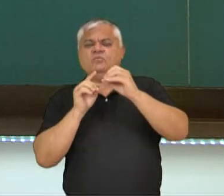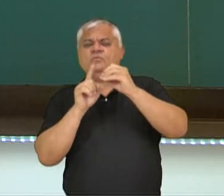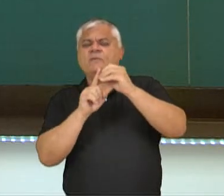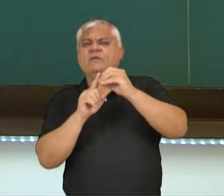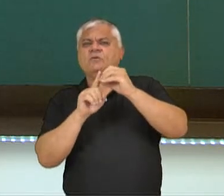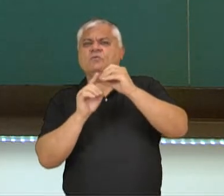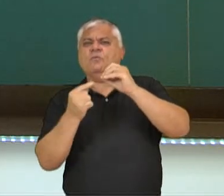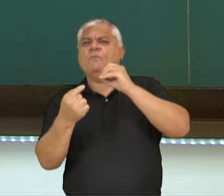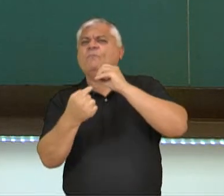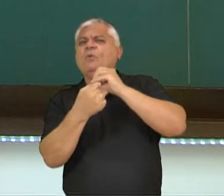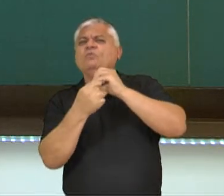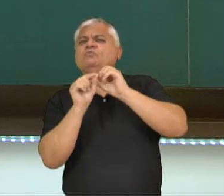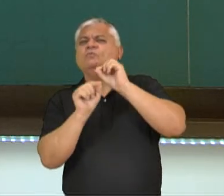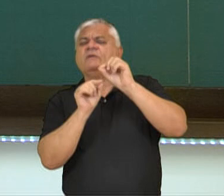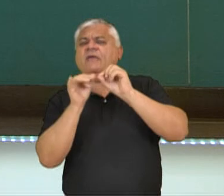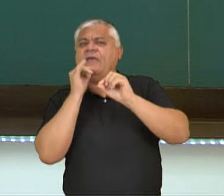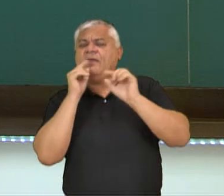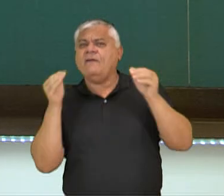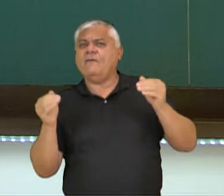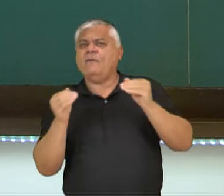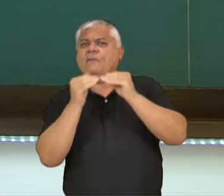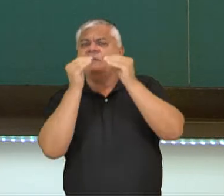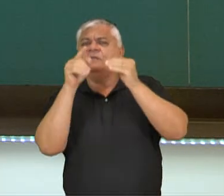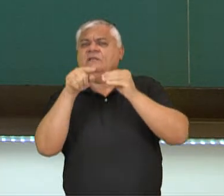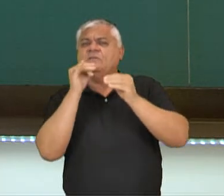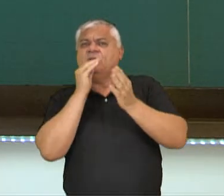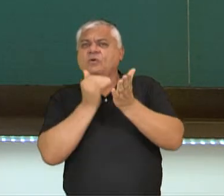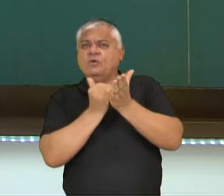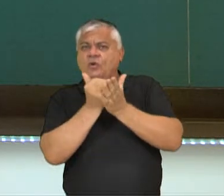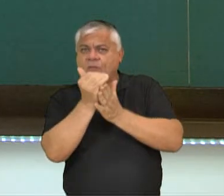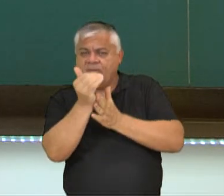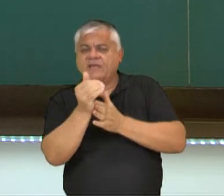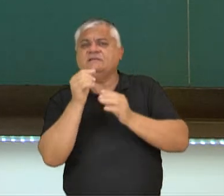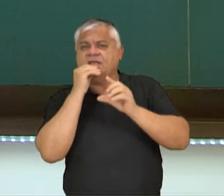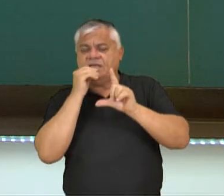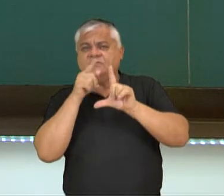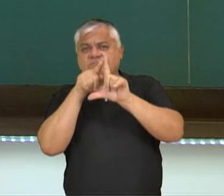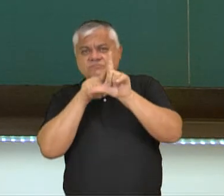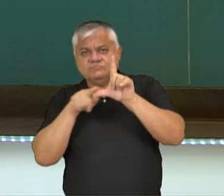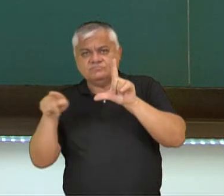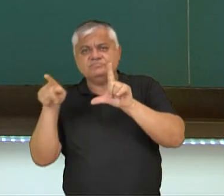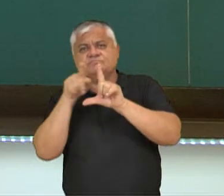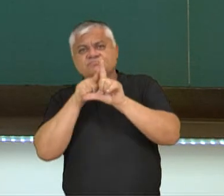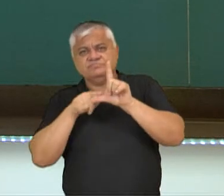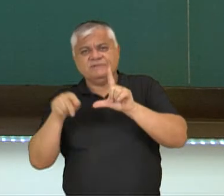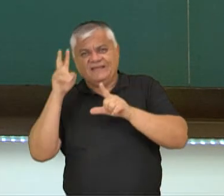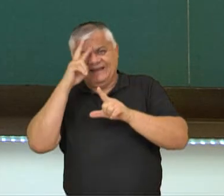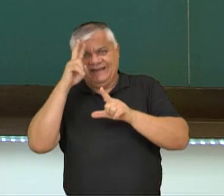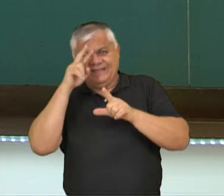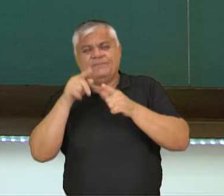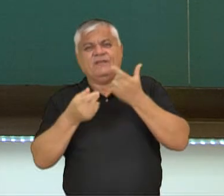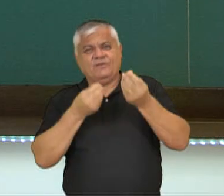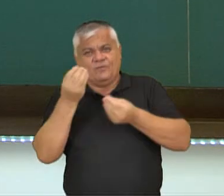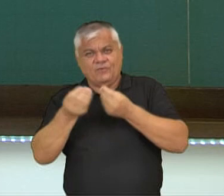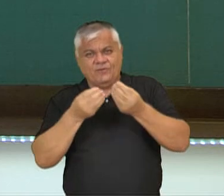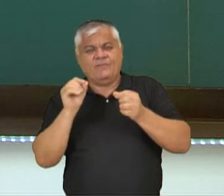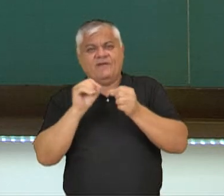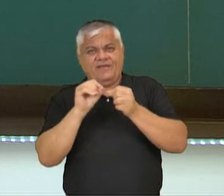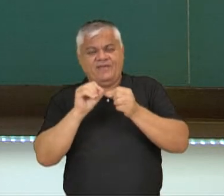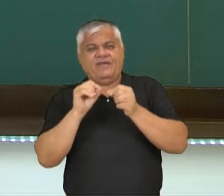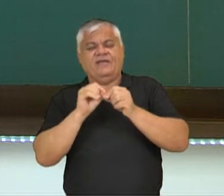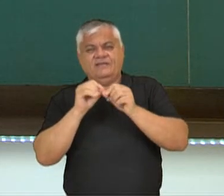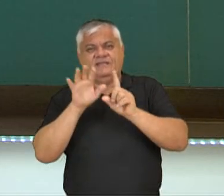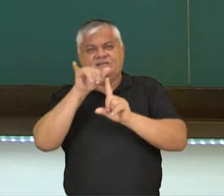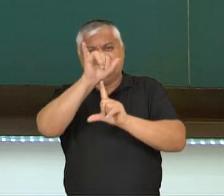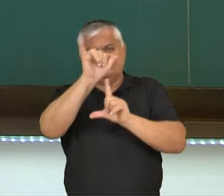que é um ponto, coincide com o ponto de origem de um plano cartesiano. Plano cartesiano é aí formado pelas retas x